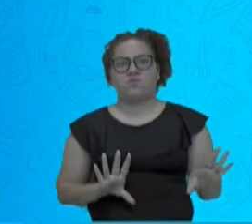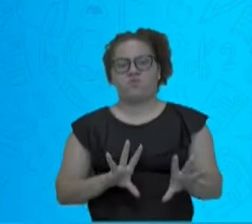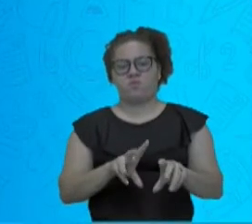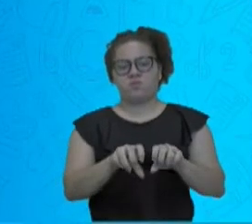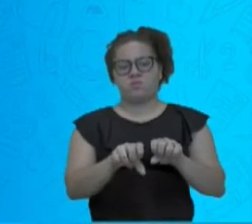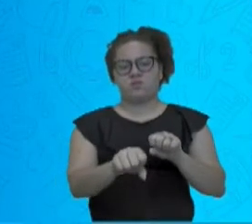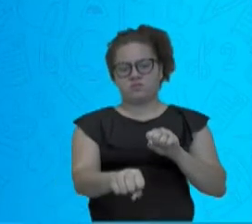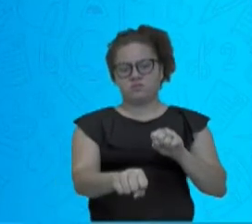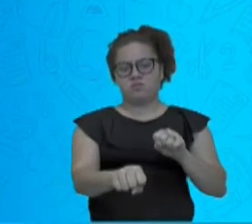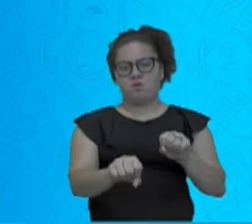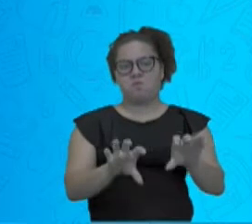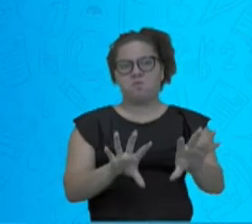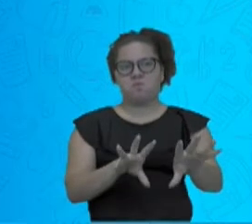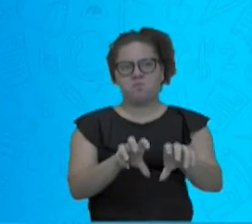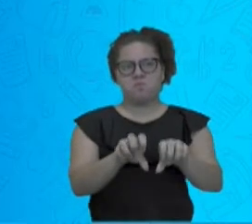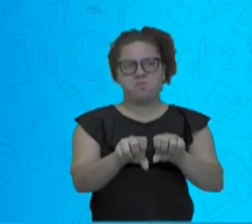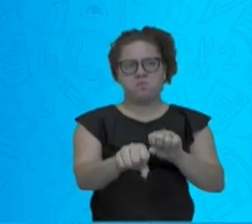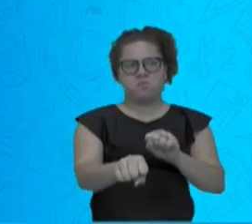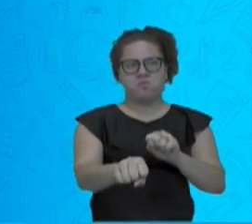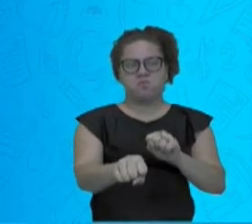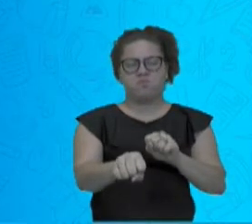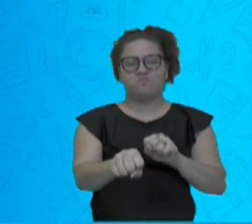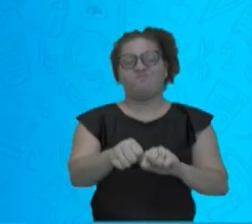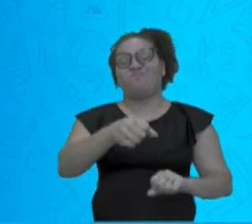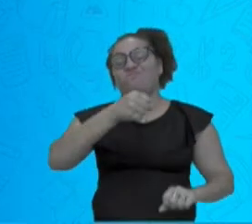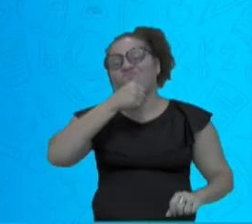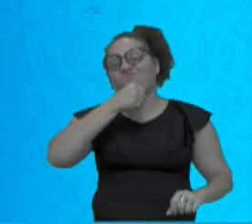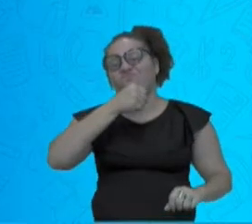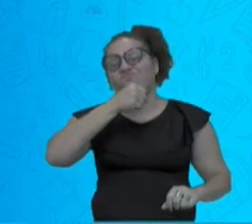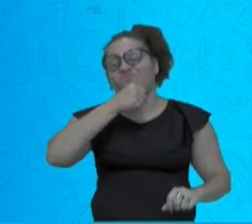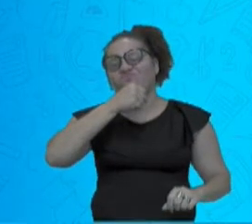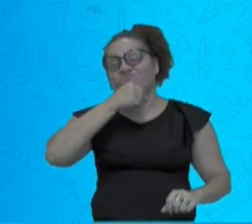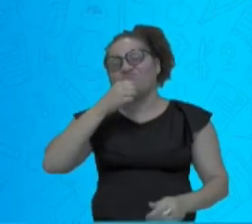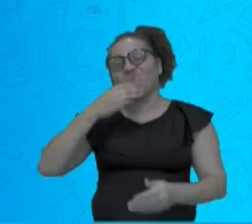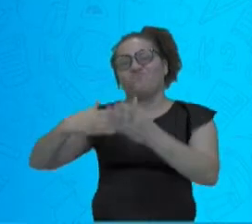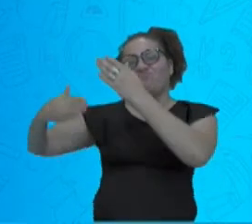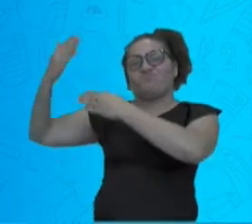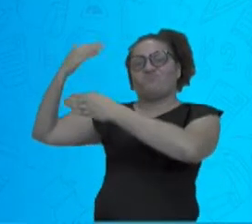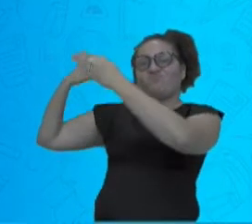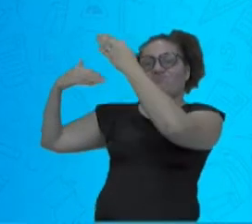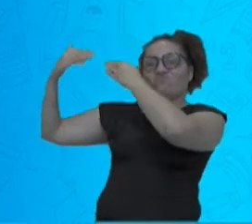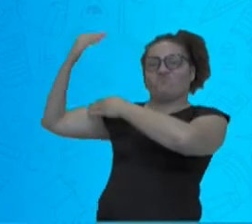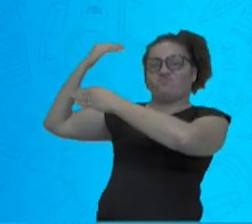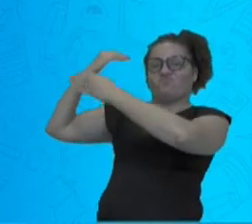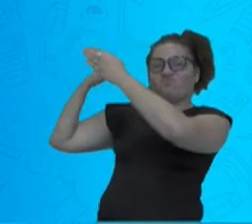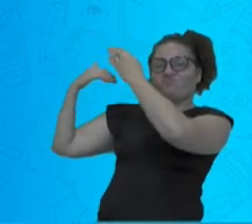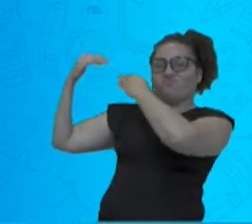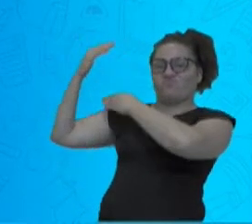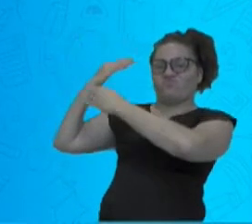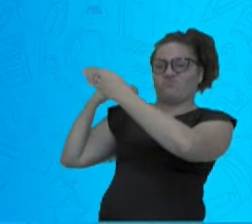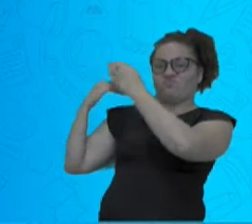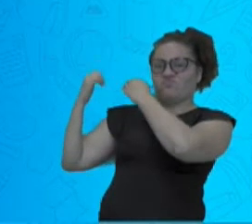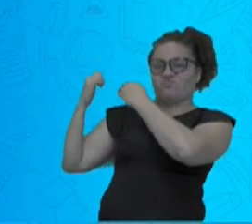tá? De formação muito antiga. E resulta